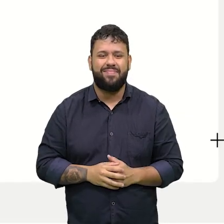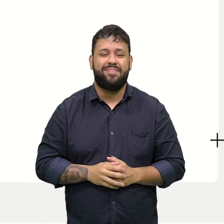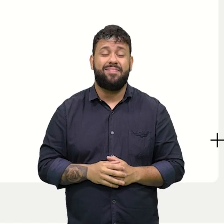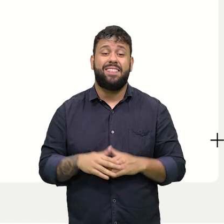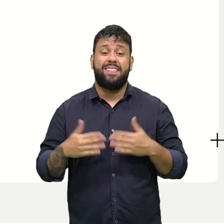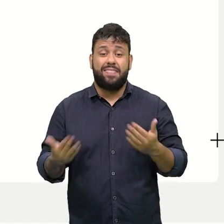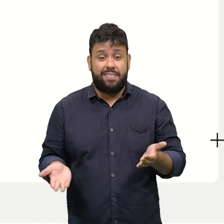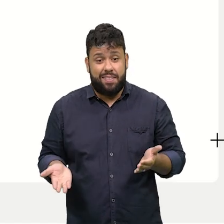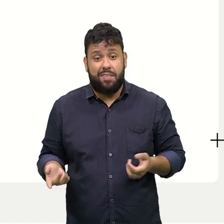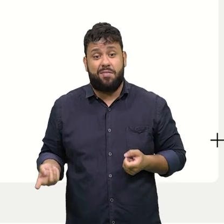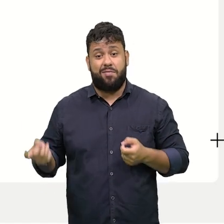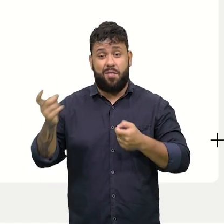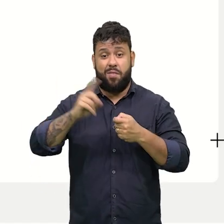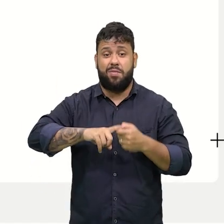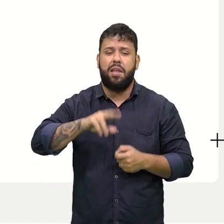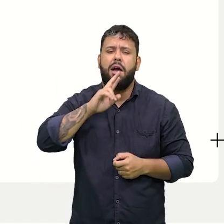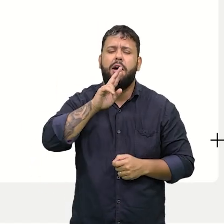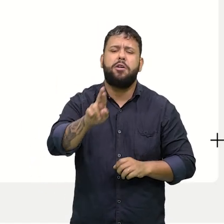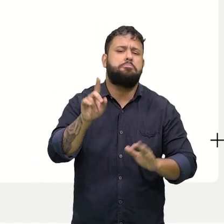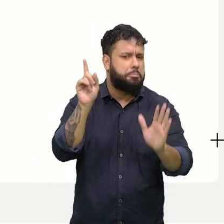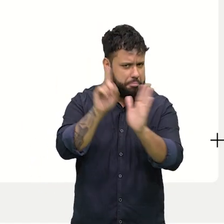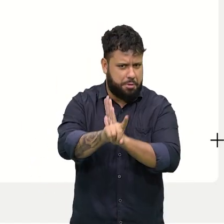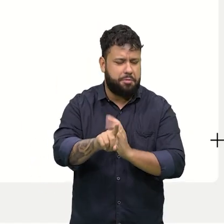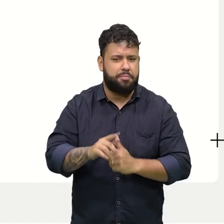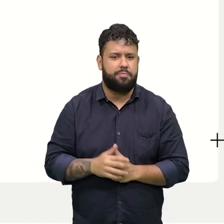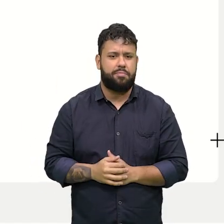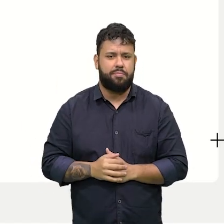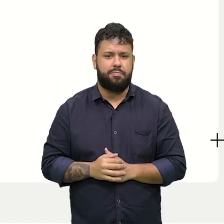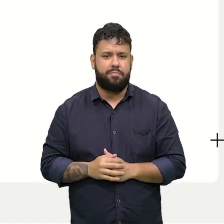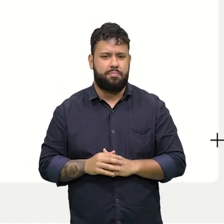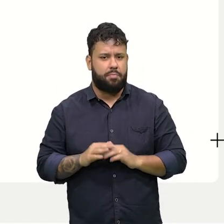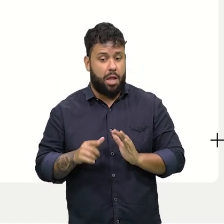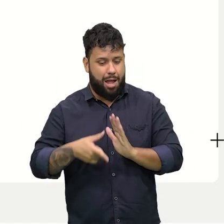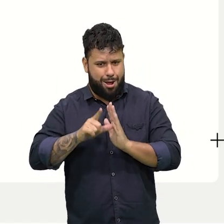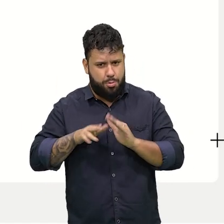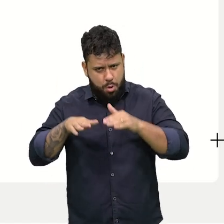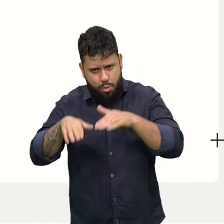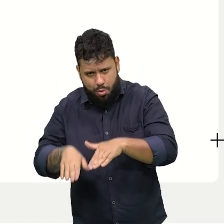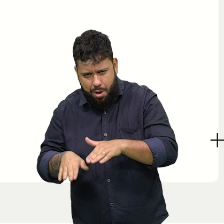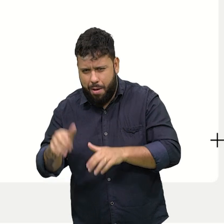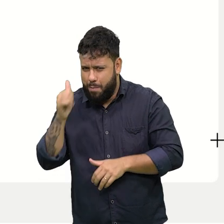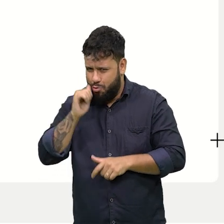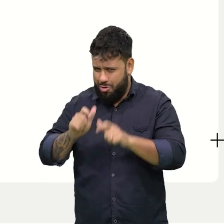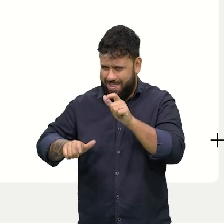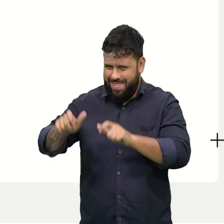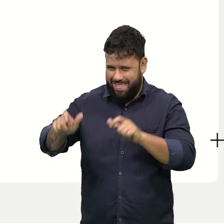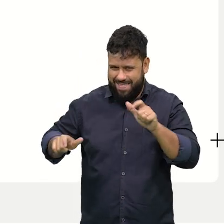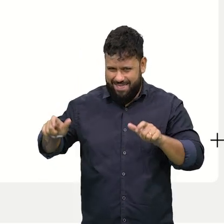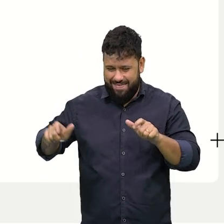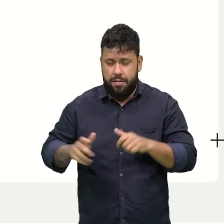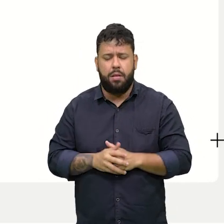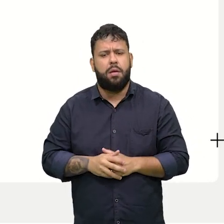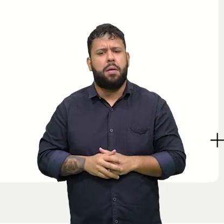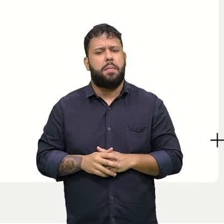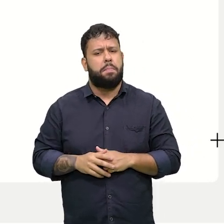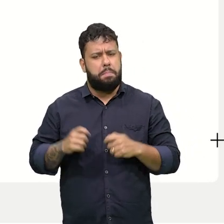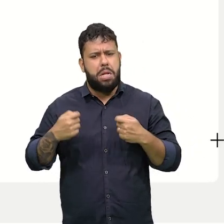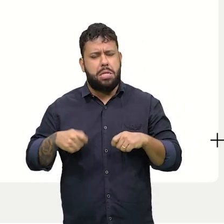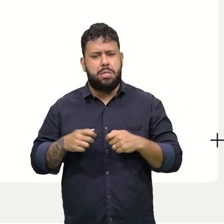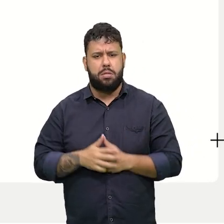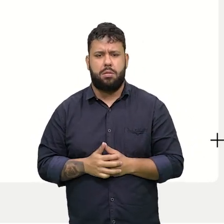Ó, e vamos então responder a nossa pergunta. Antes de mergulhar, as aênios